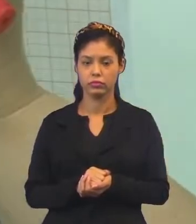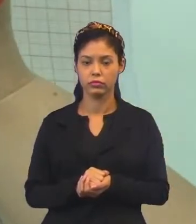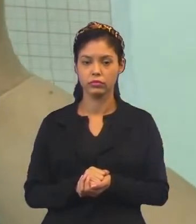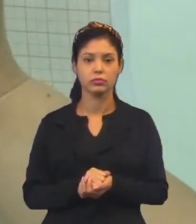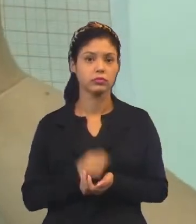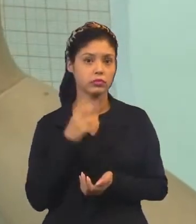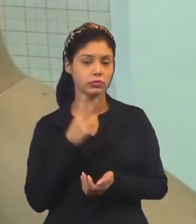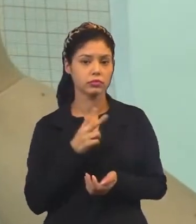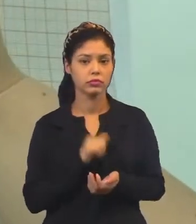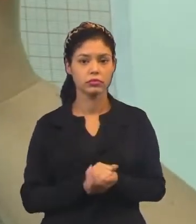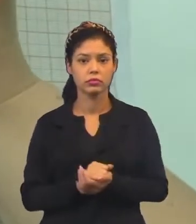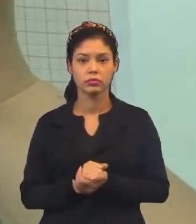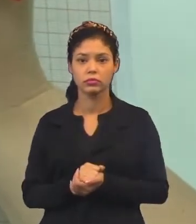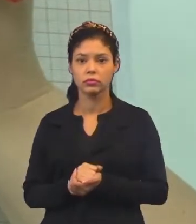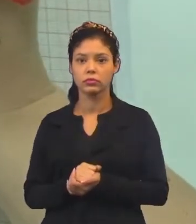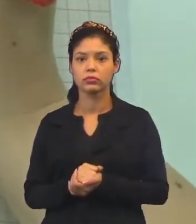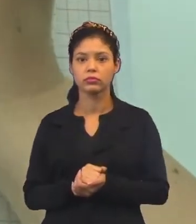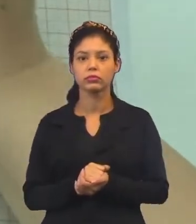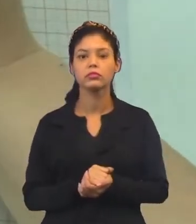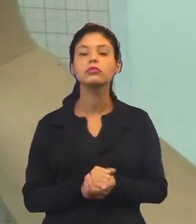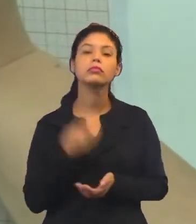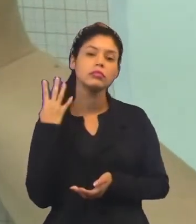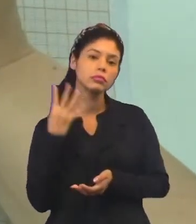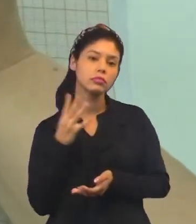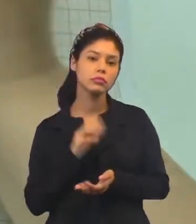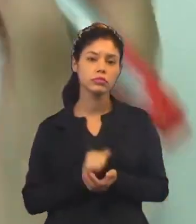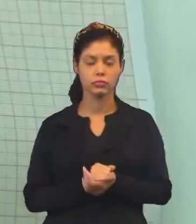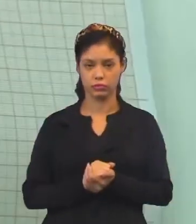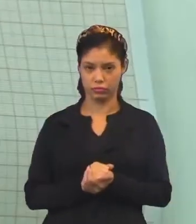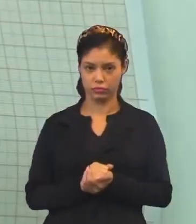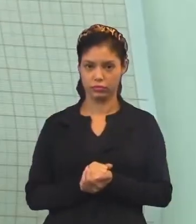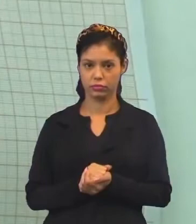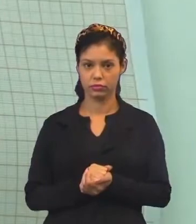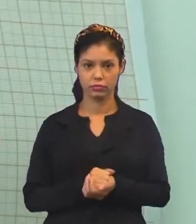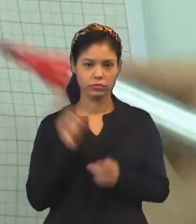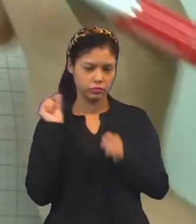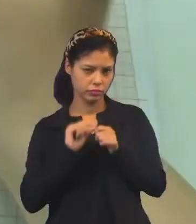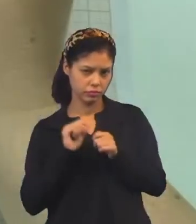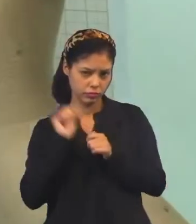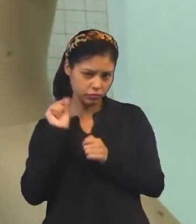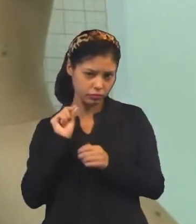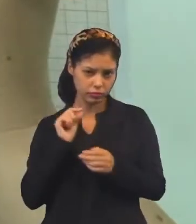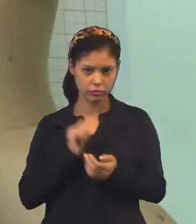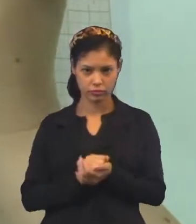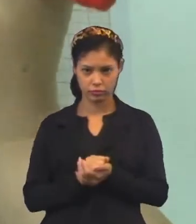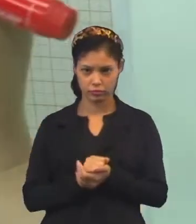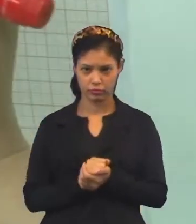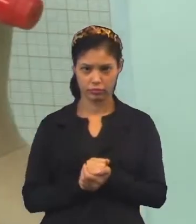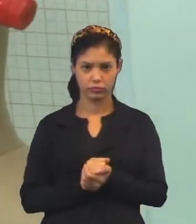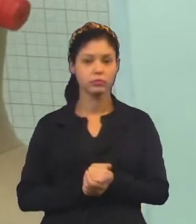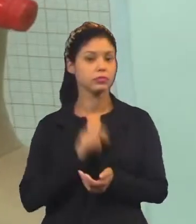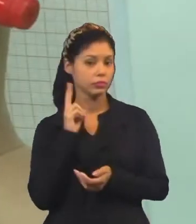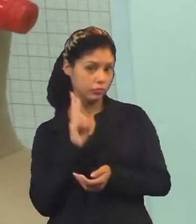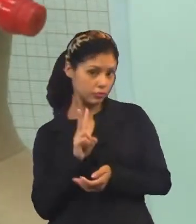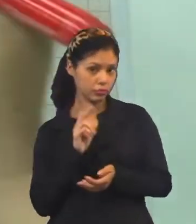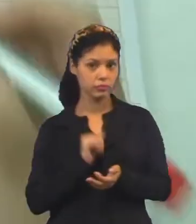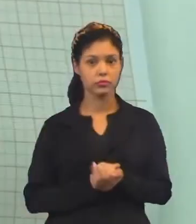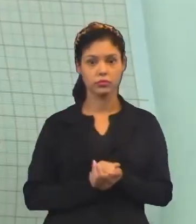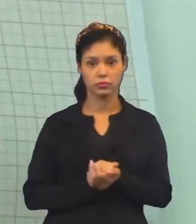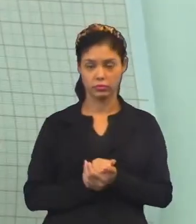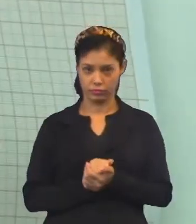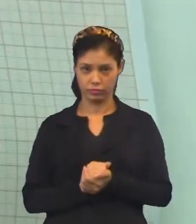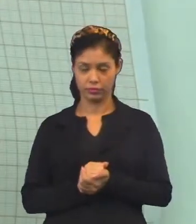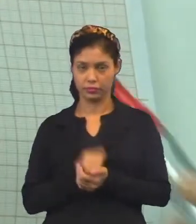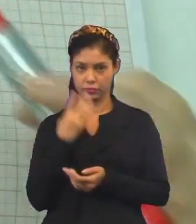está preta. E aqui eu tenho 1, 2, 3, 4. Então, o que eu vou fazer? Aqui eu vou ter 2 também e aqui também eu